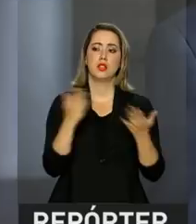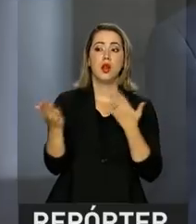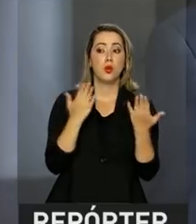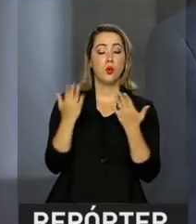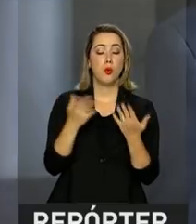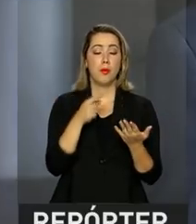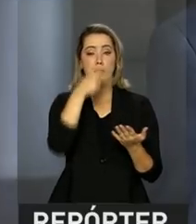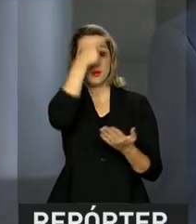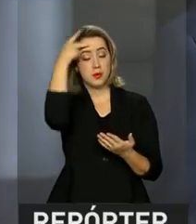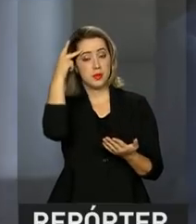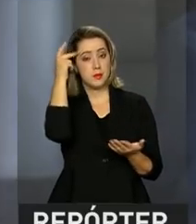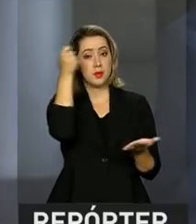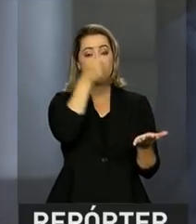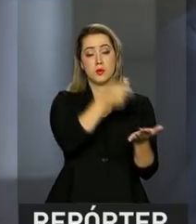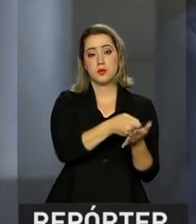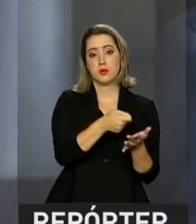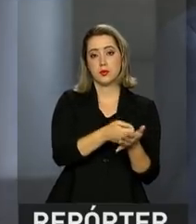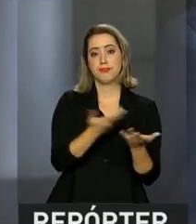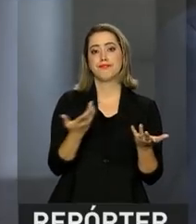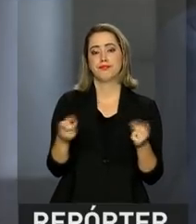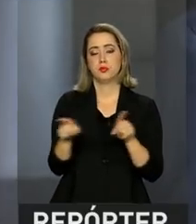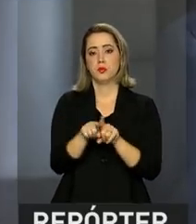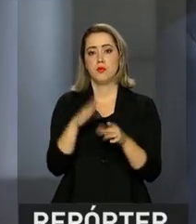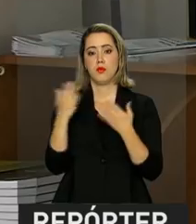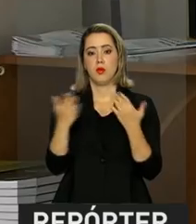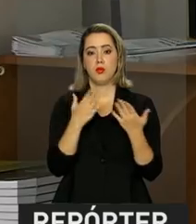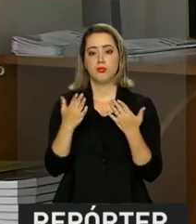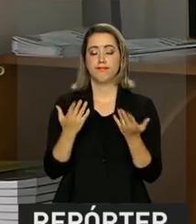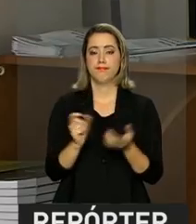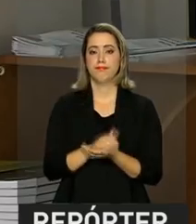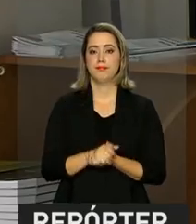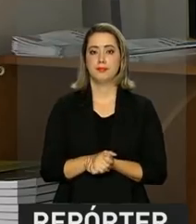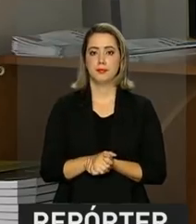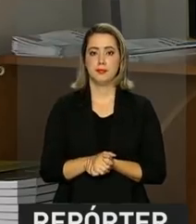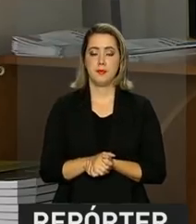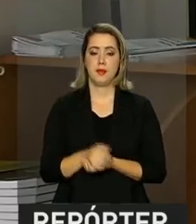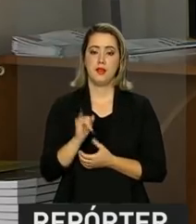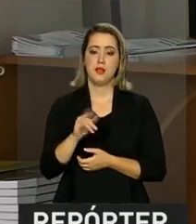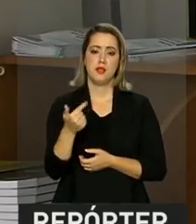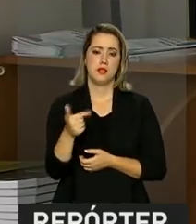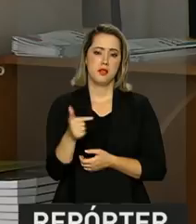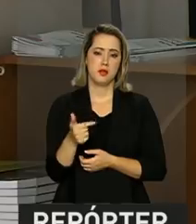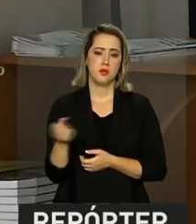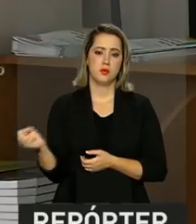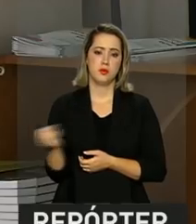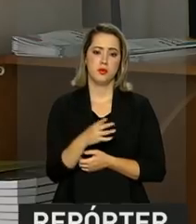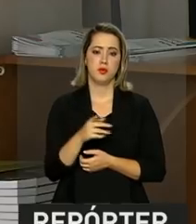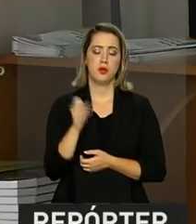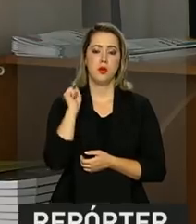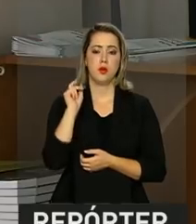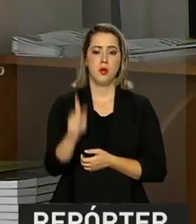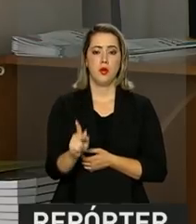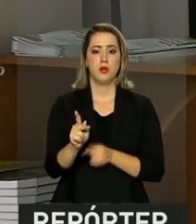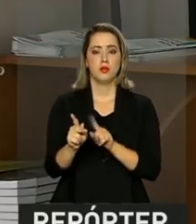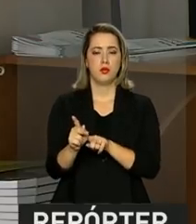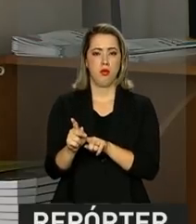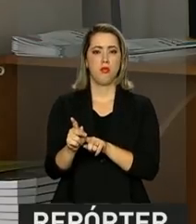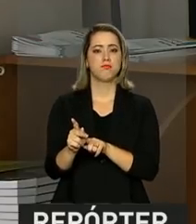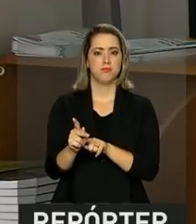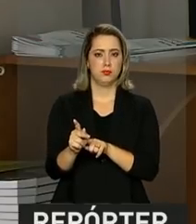que os recursos públicos não aumentam na mesma proporção. Sem uma reforma da Previdência, o gasto com Previdência